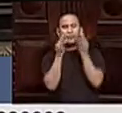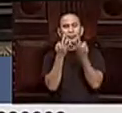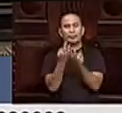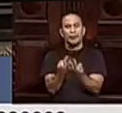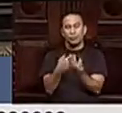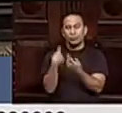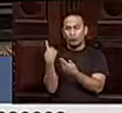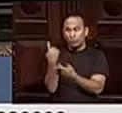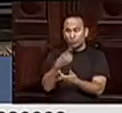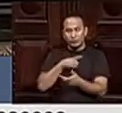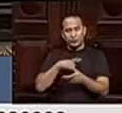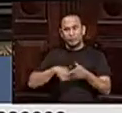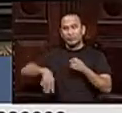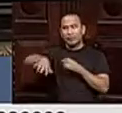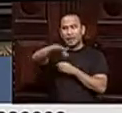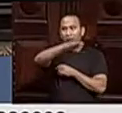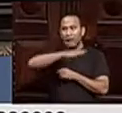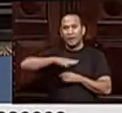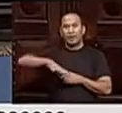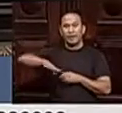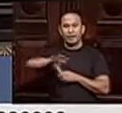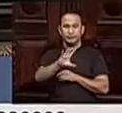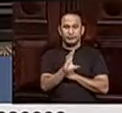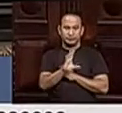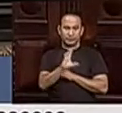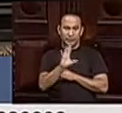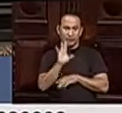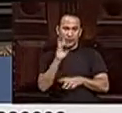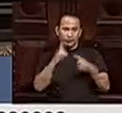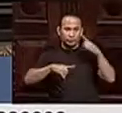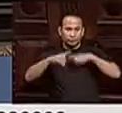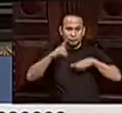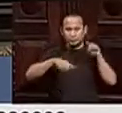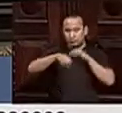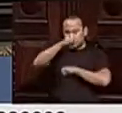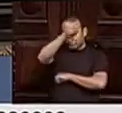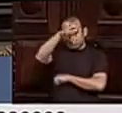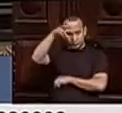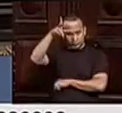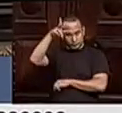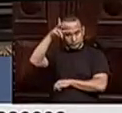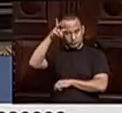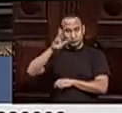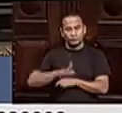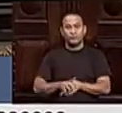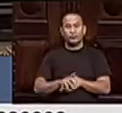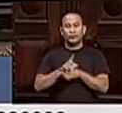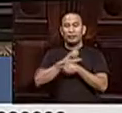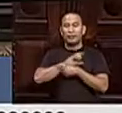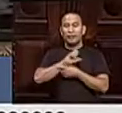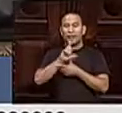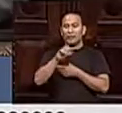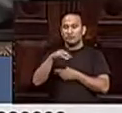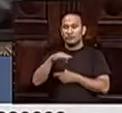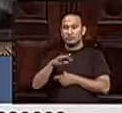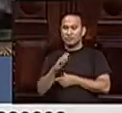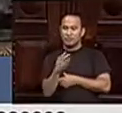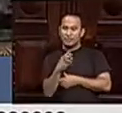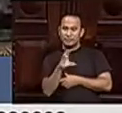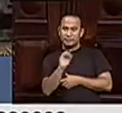Nós temos, em algumas áreas das políticas públicas, legislações que já